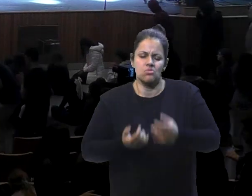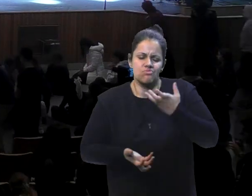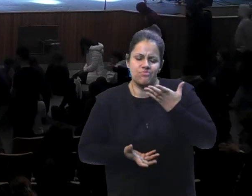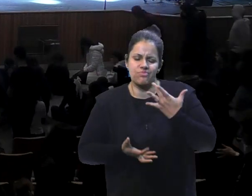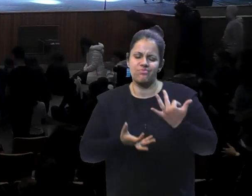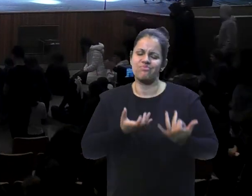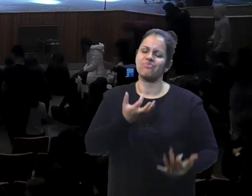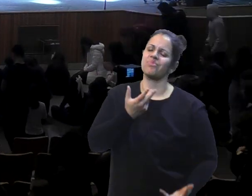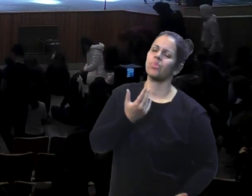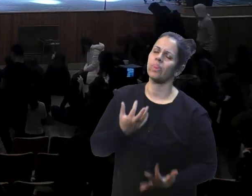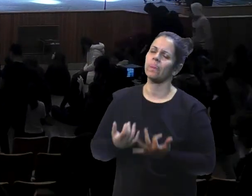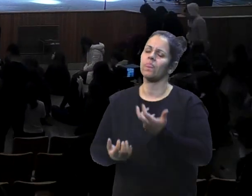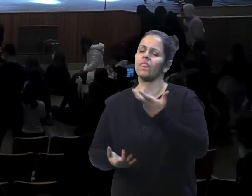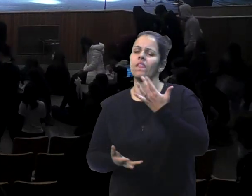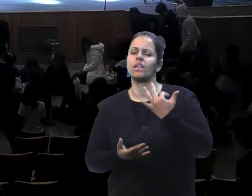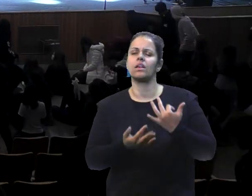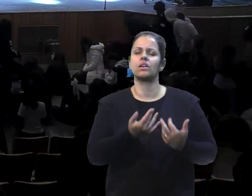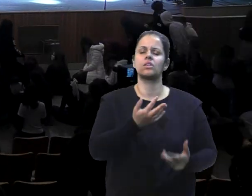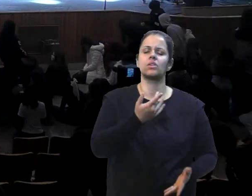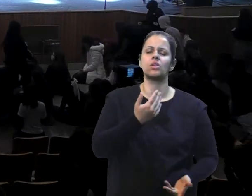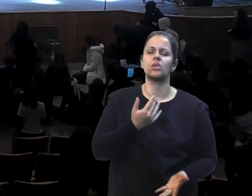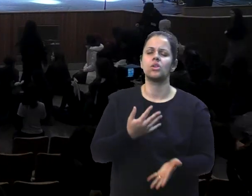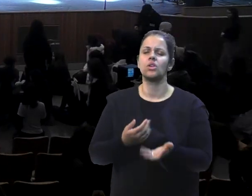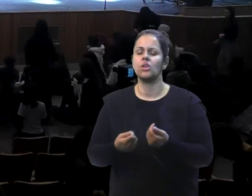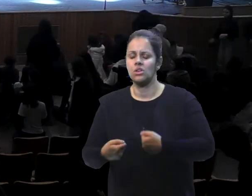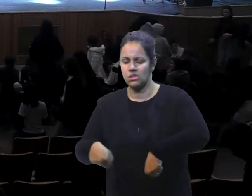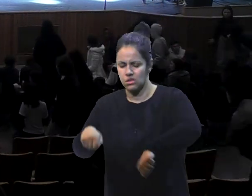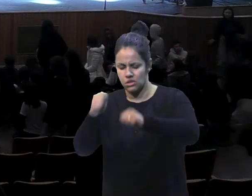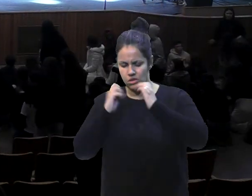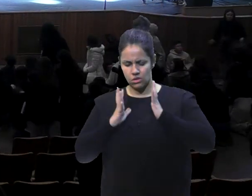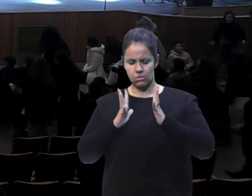Se Deus falou com você, e se você entendeu isso, venha.